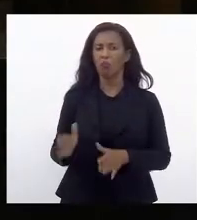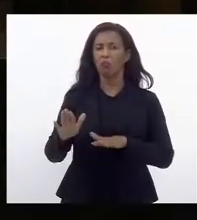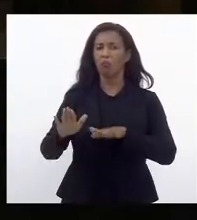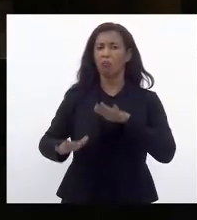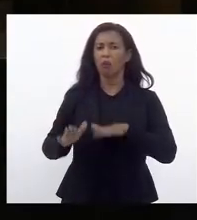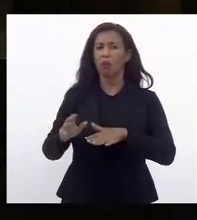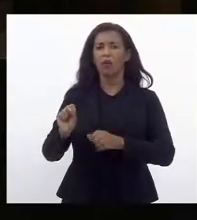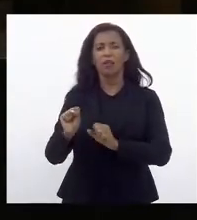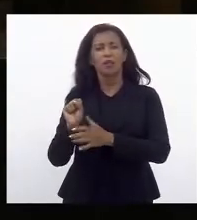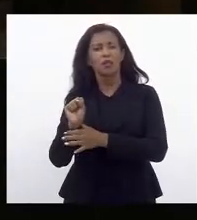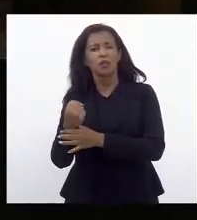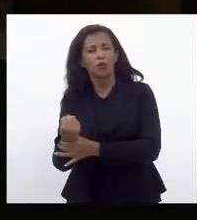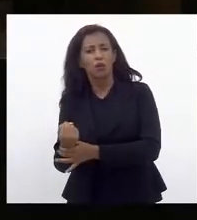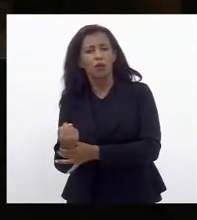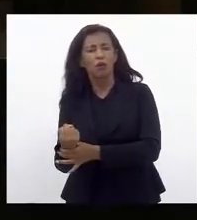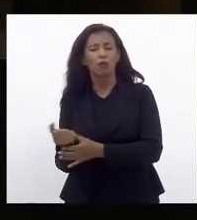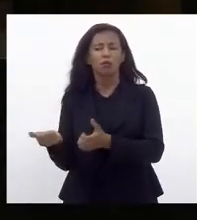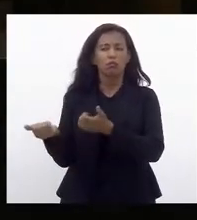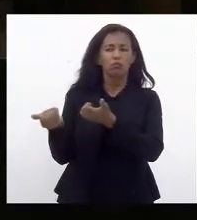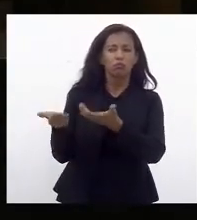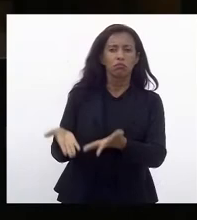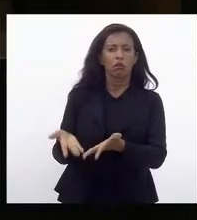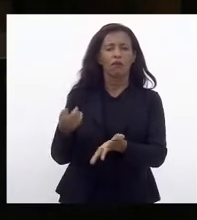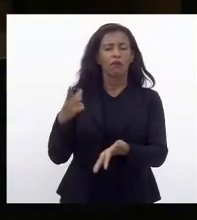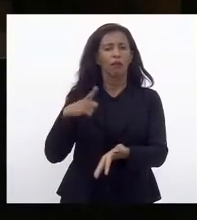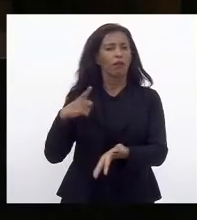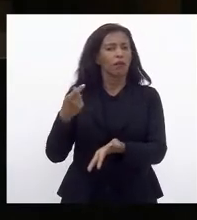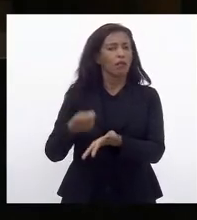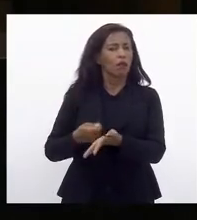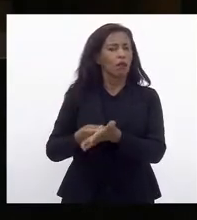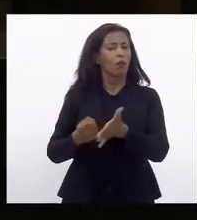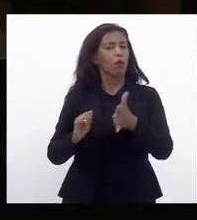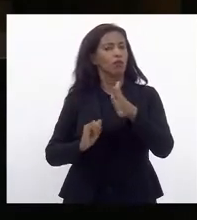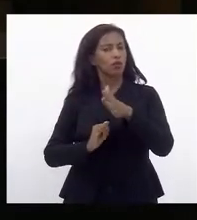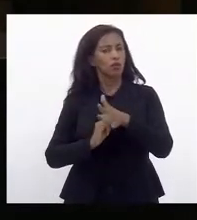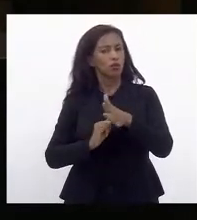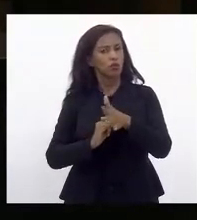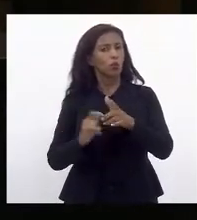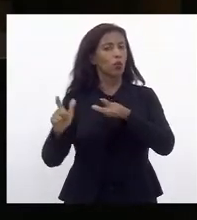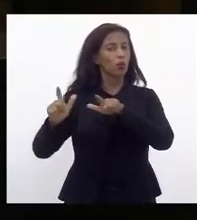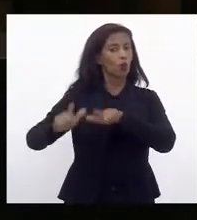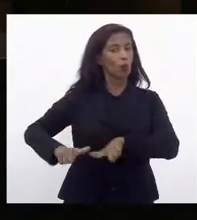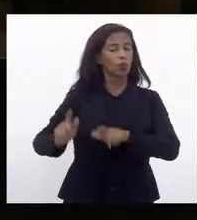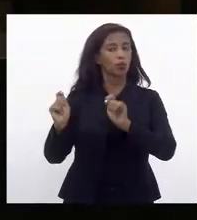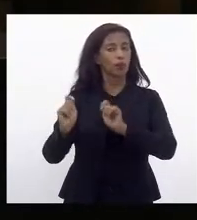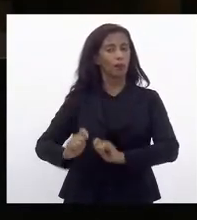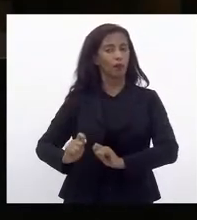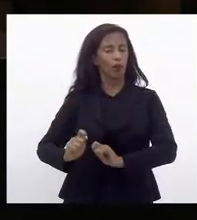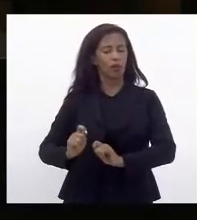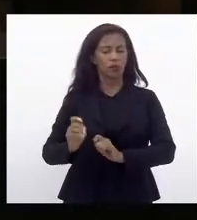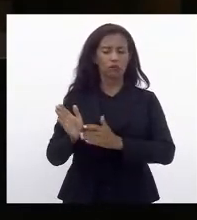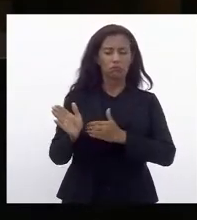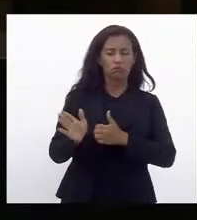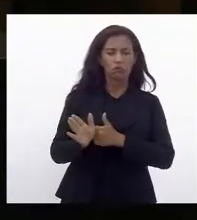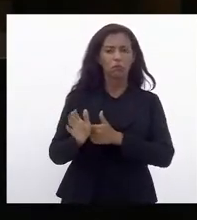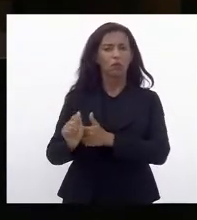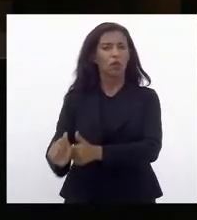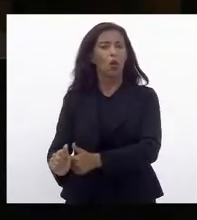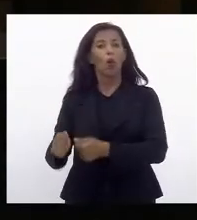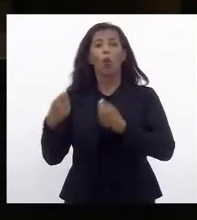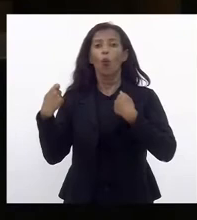a segurança de que irá existir uma instituição onde ele possa recorrer